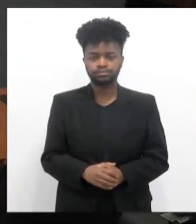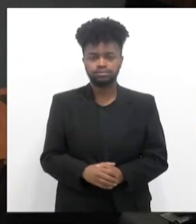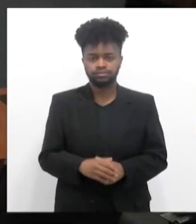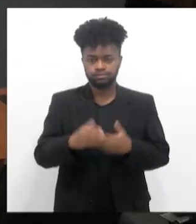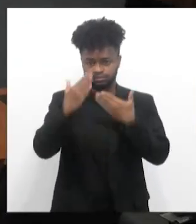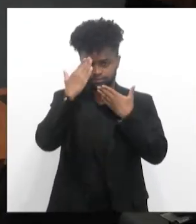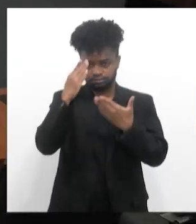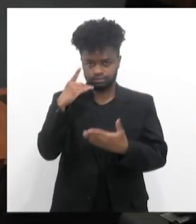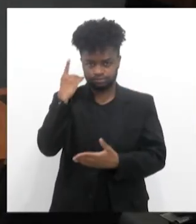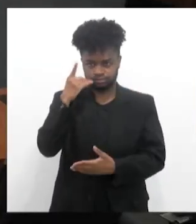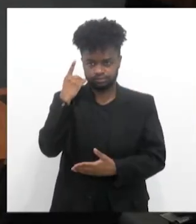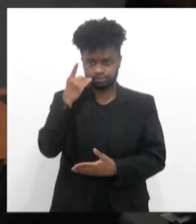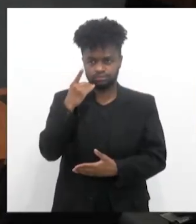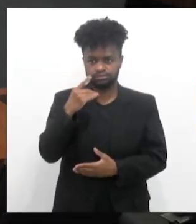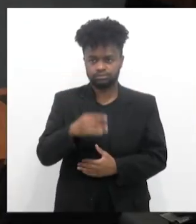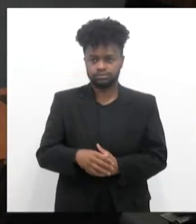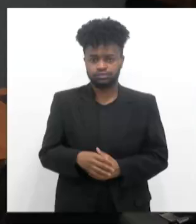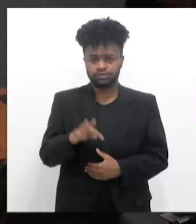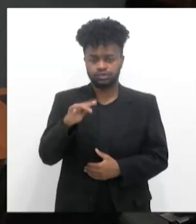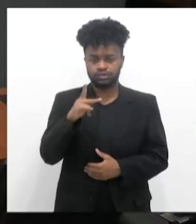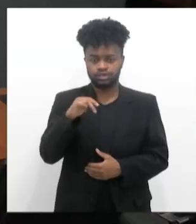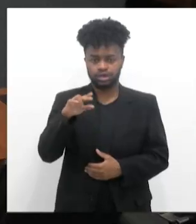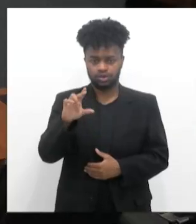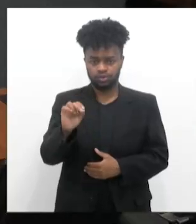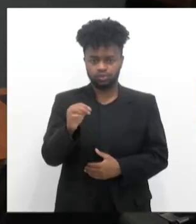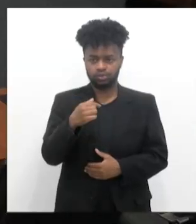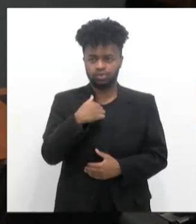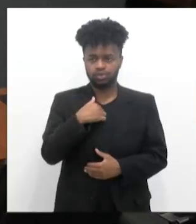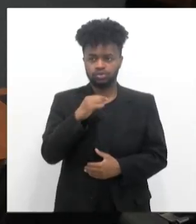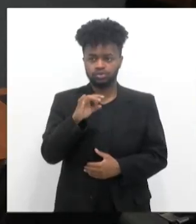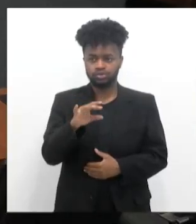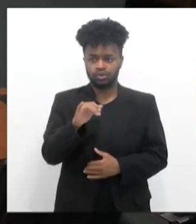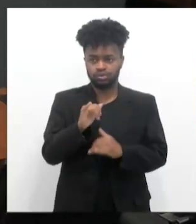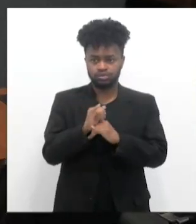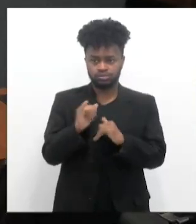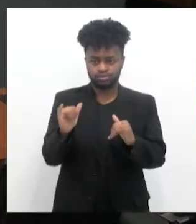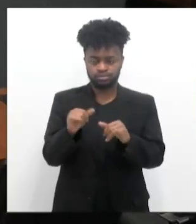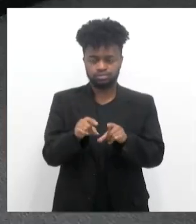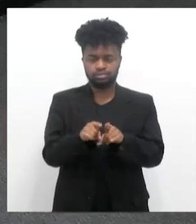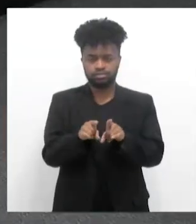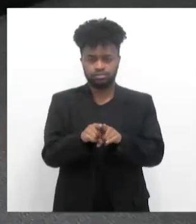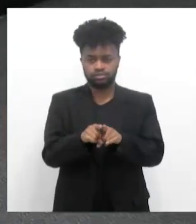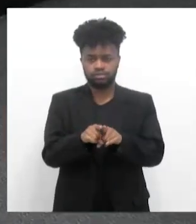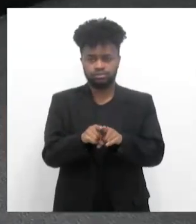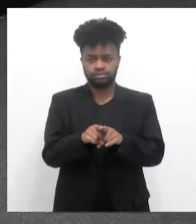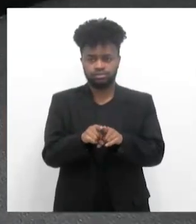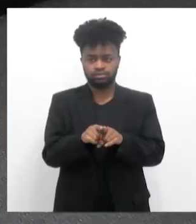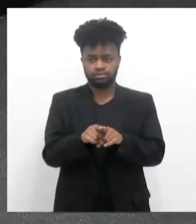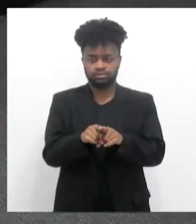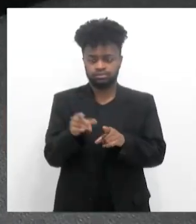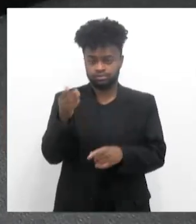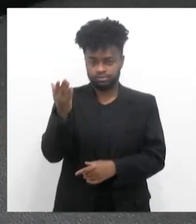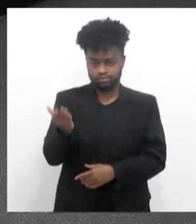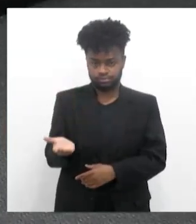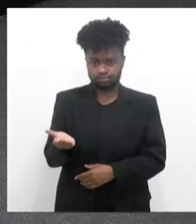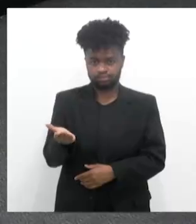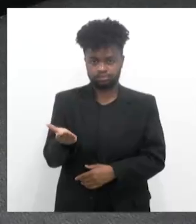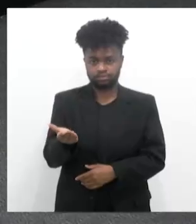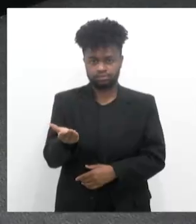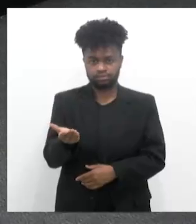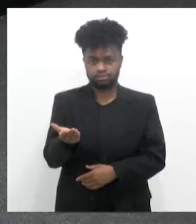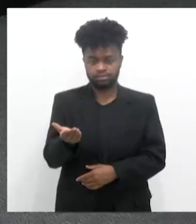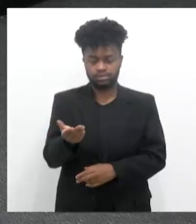Agradeço, deputado Thiago Rangel. E só reforçando, esse indivíduo, ele